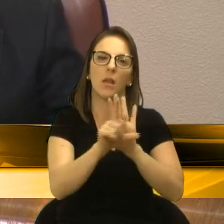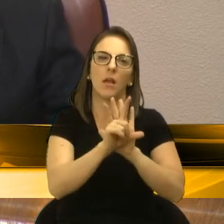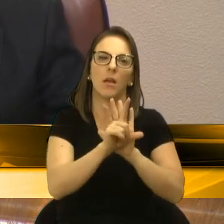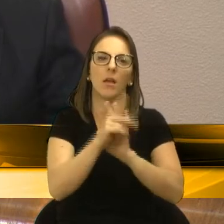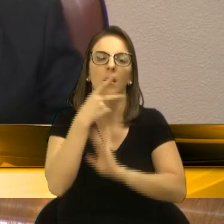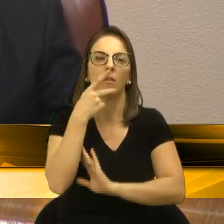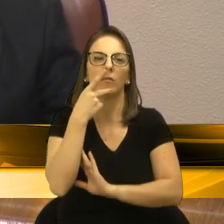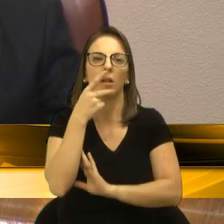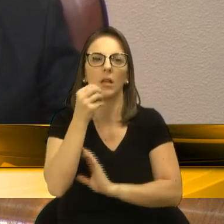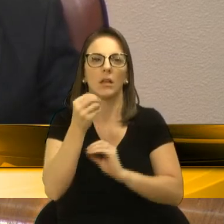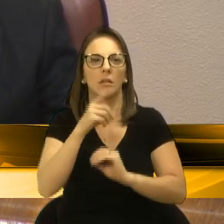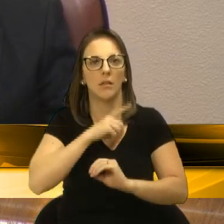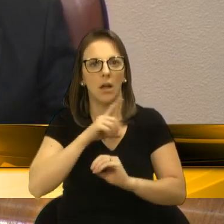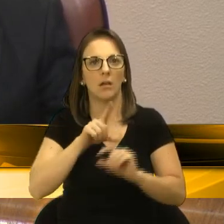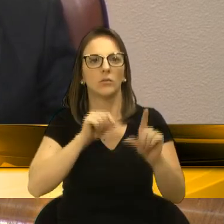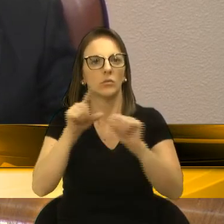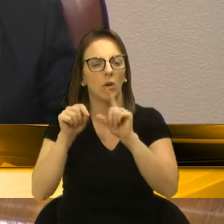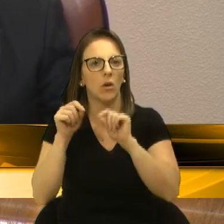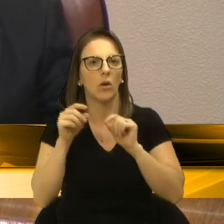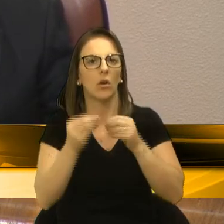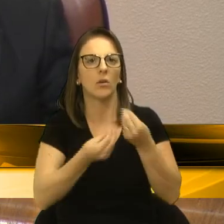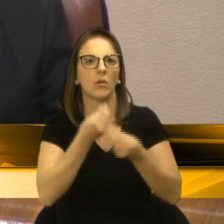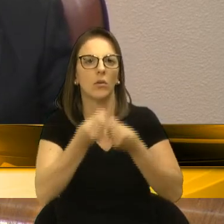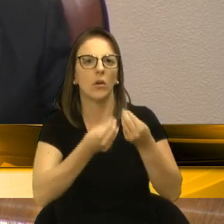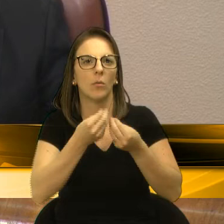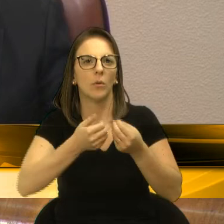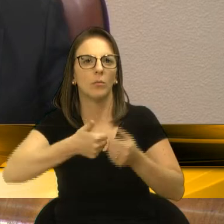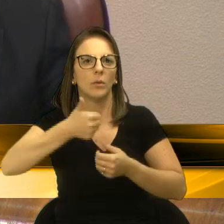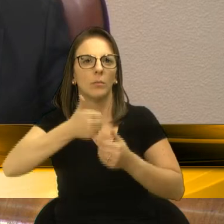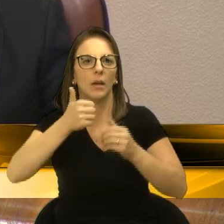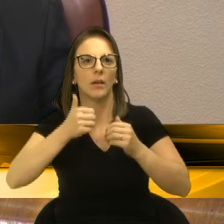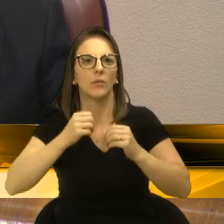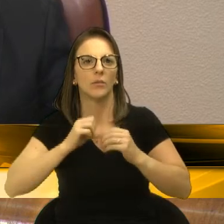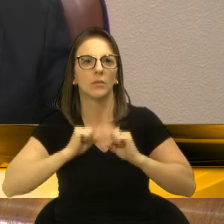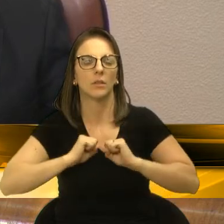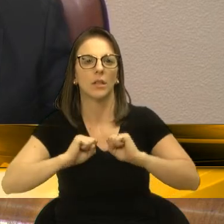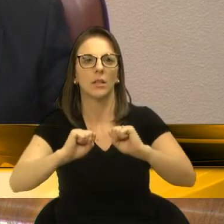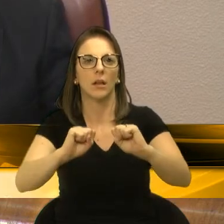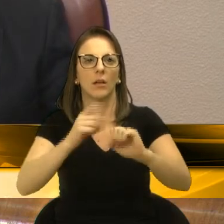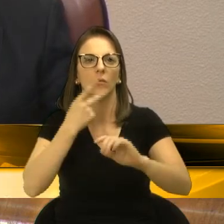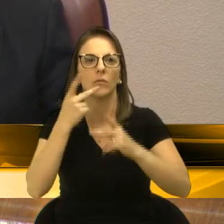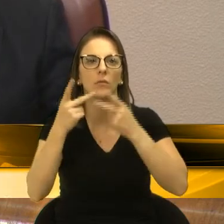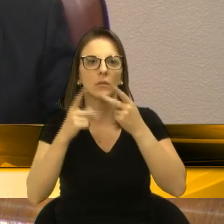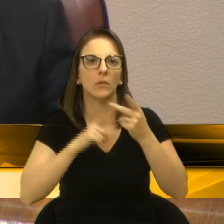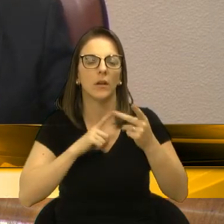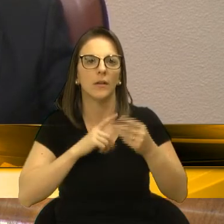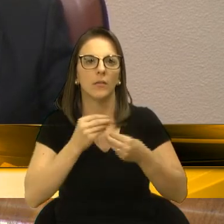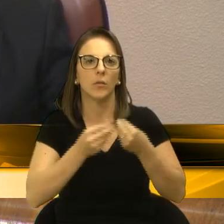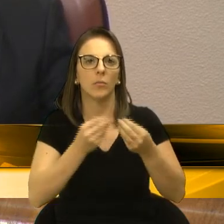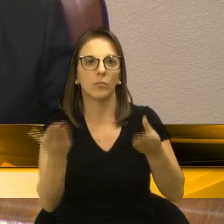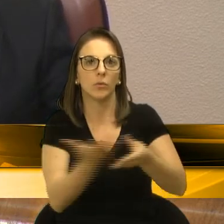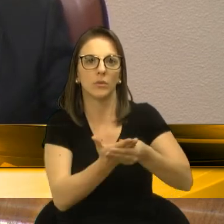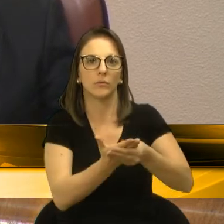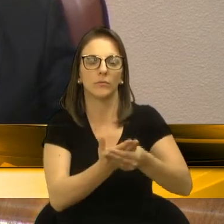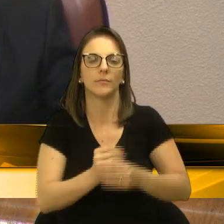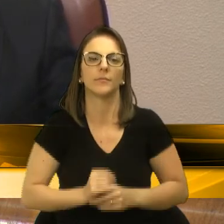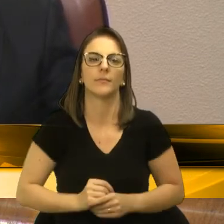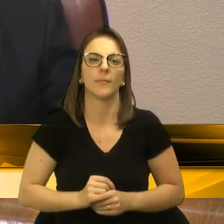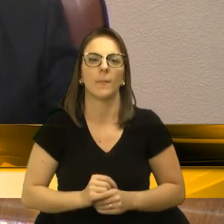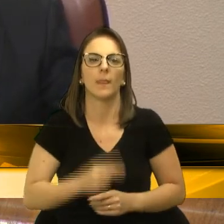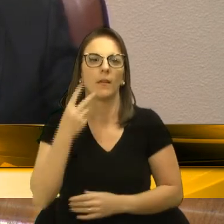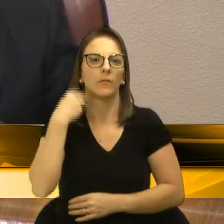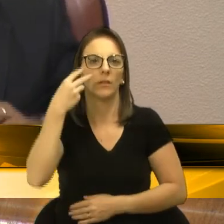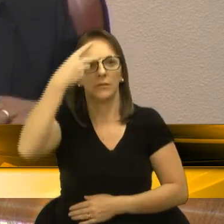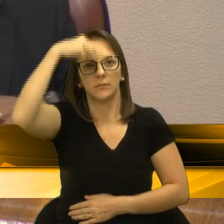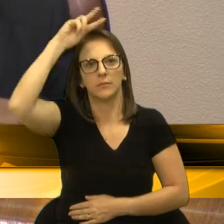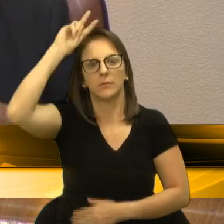indeferida em parte a sua colocação. Peço ao primeiro secretário que proceda à leitura da ata da comissão processante. Vereador Edson da Rosa,